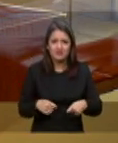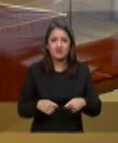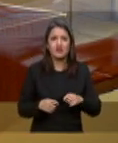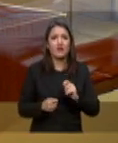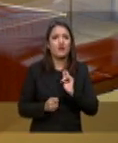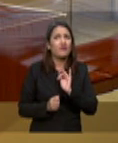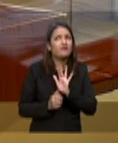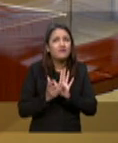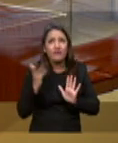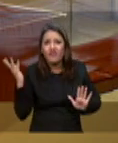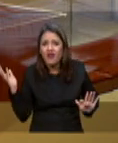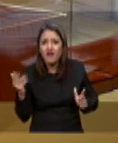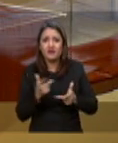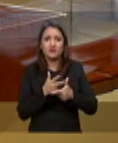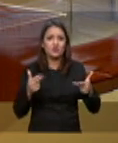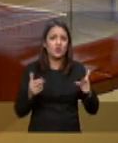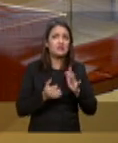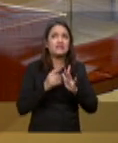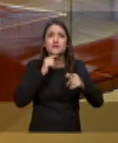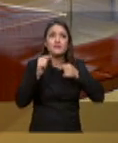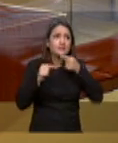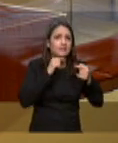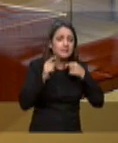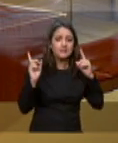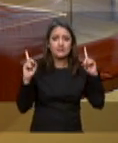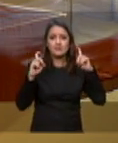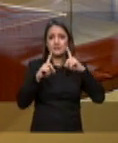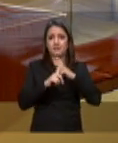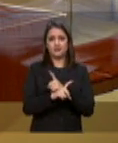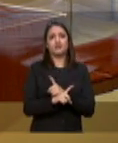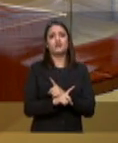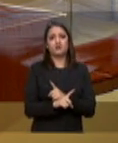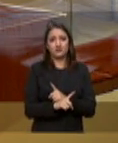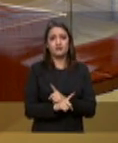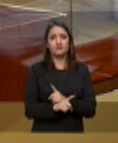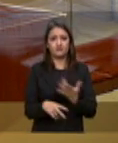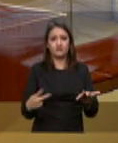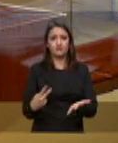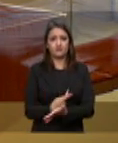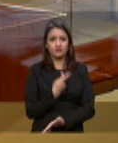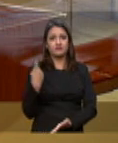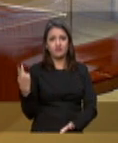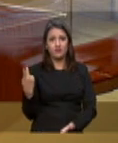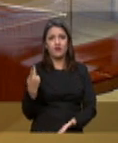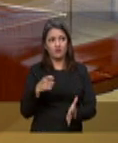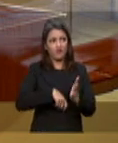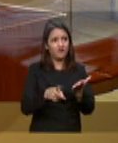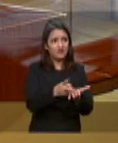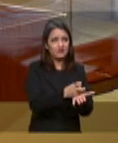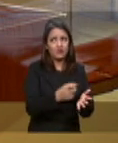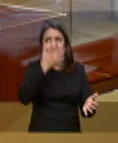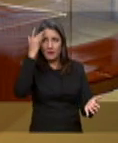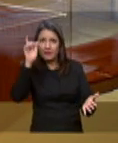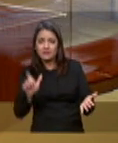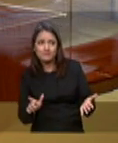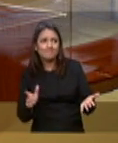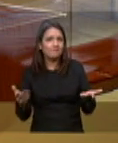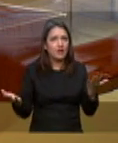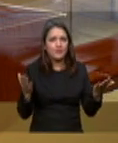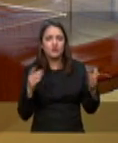diversos questionamentos, inúmeras dúvidas e controvérsias entre o fisco e os contribuintes. É muito frequente